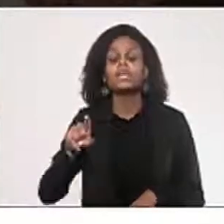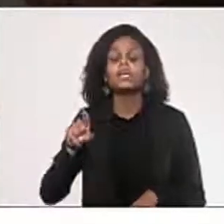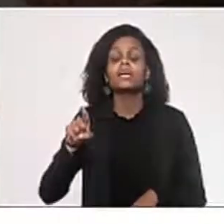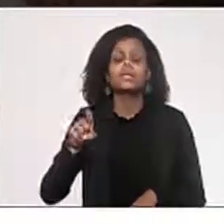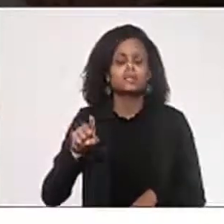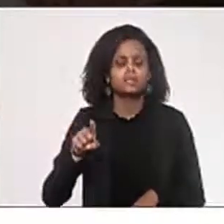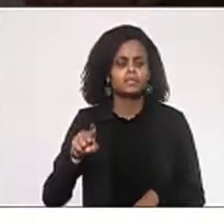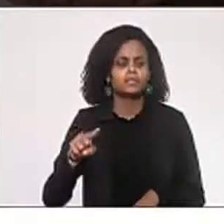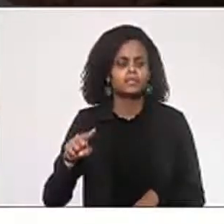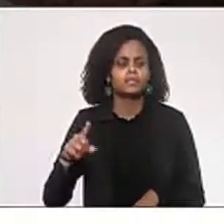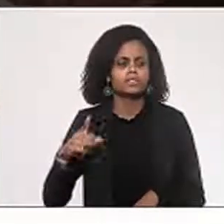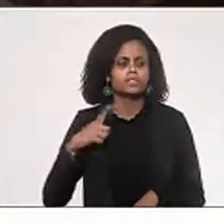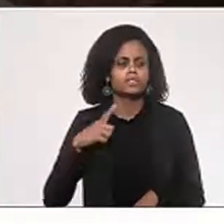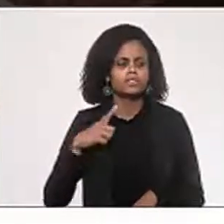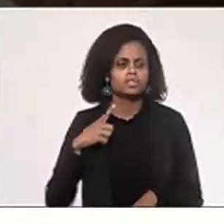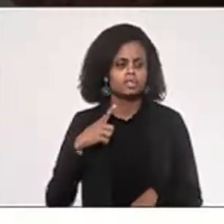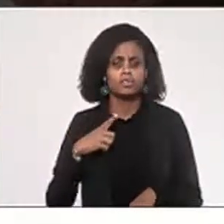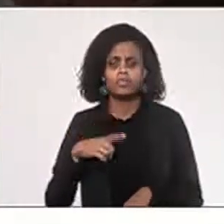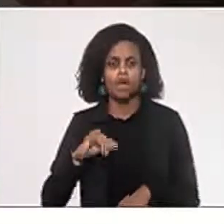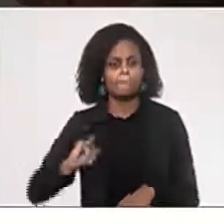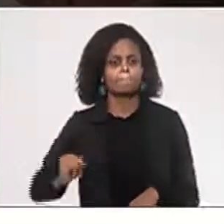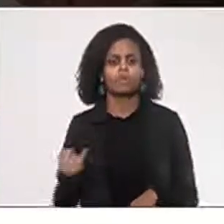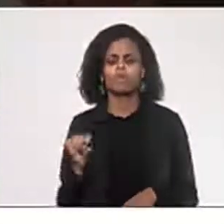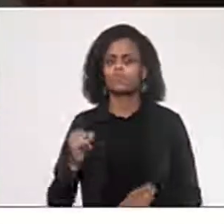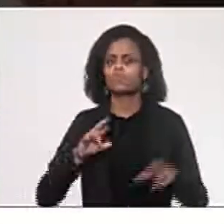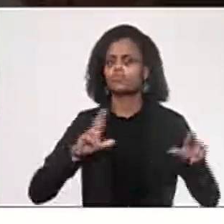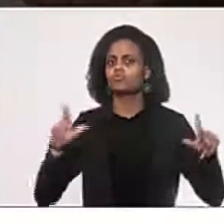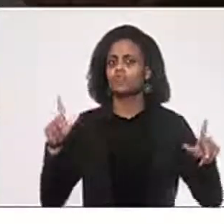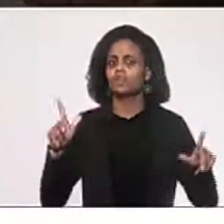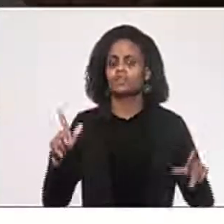creditando dessa diferença.